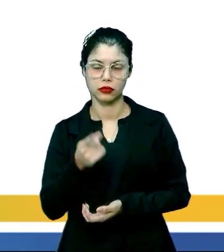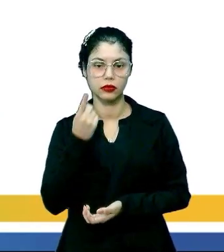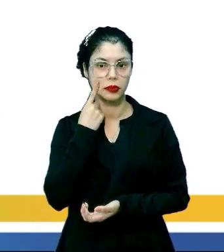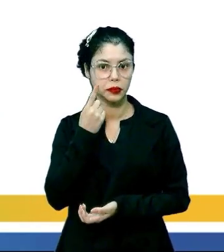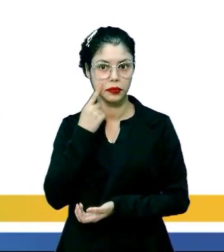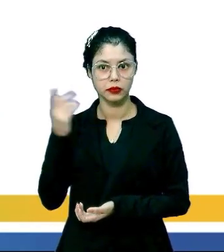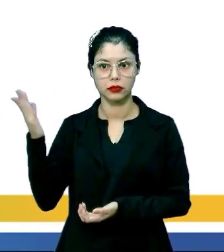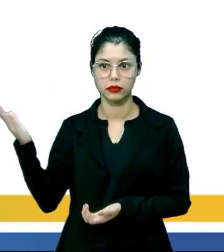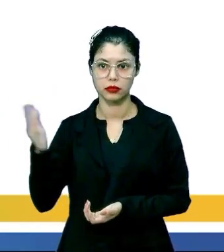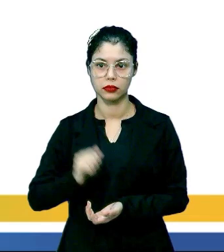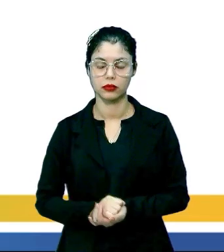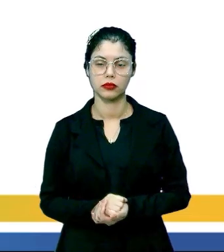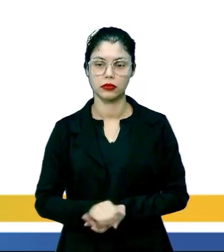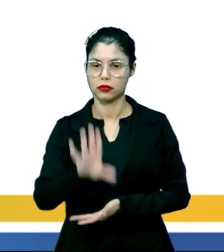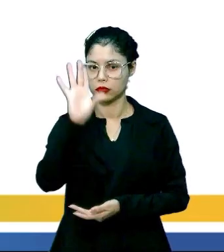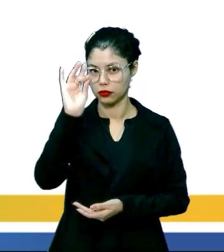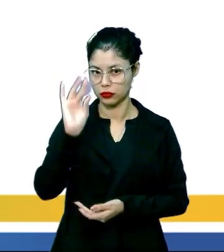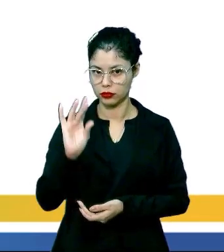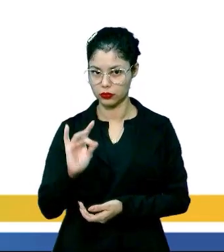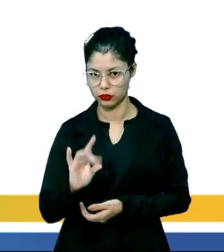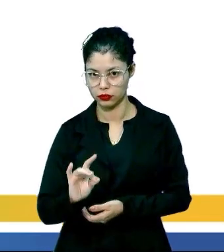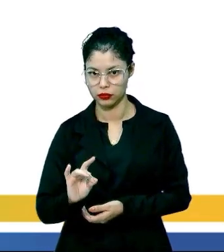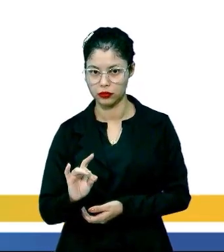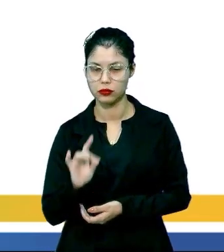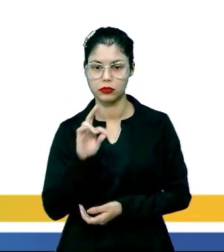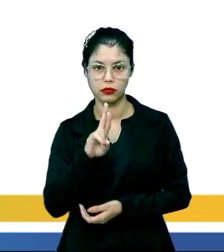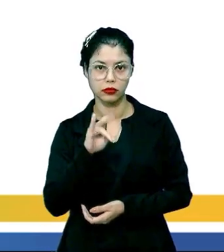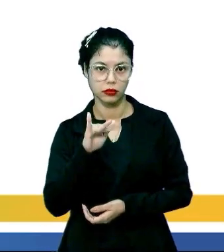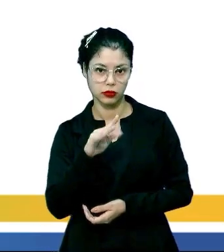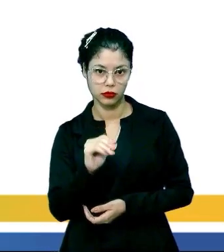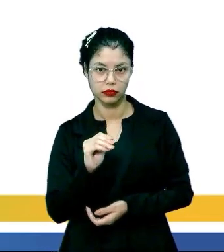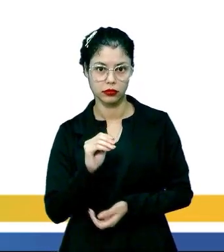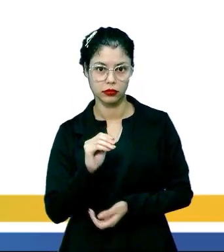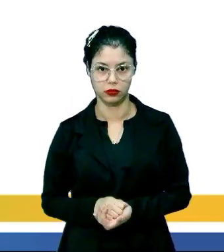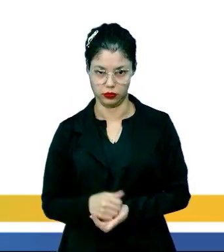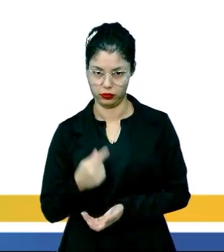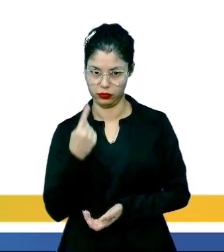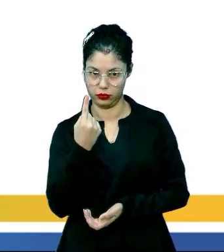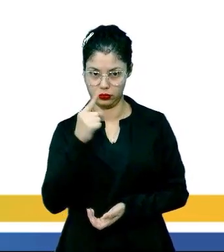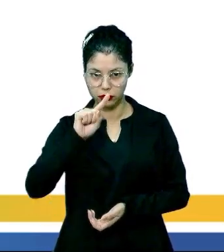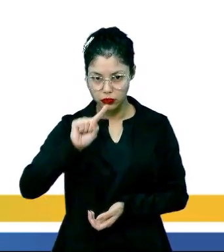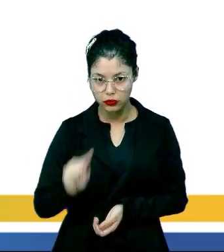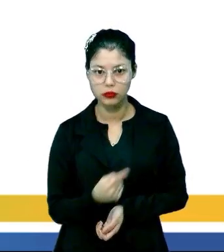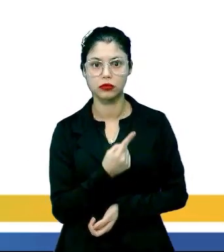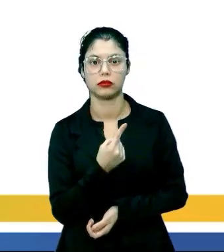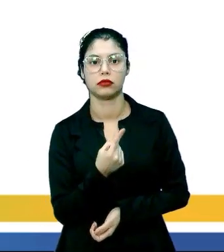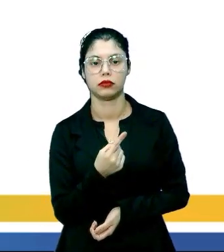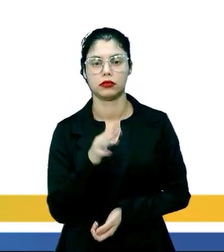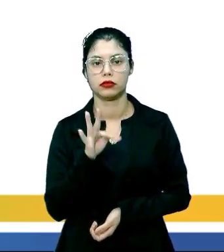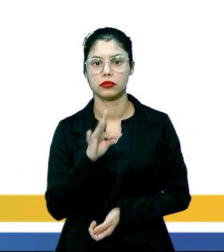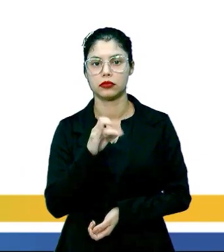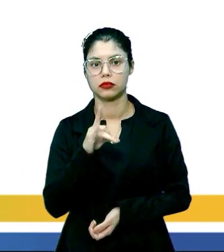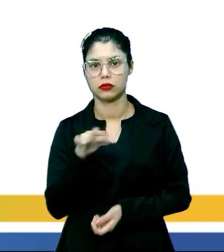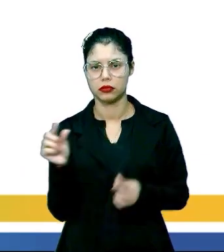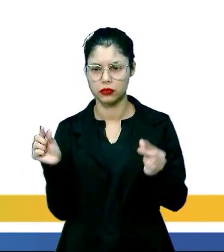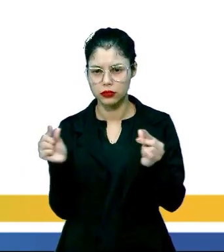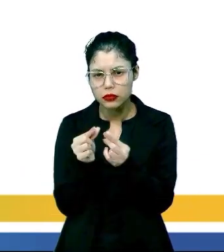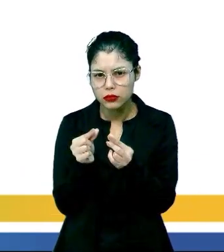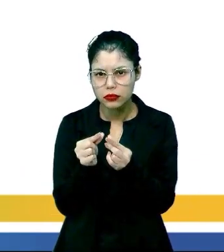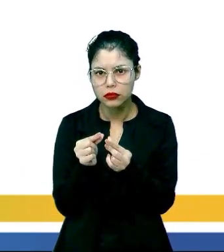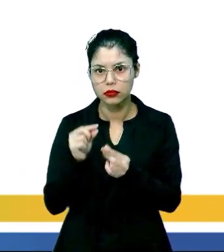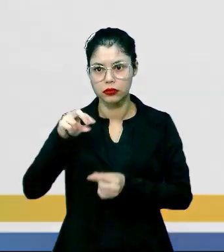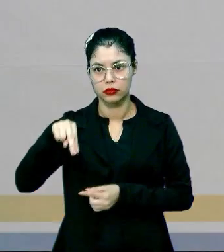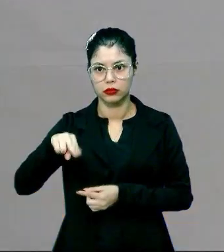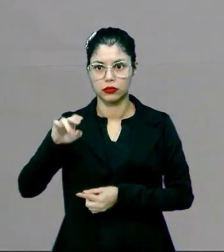só que interessante. Cada um de seus rins tem cerca de 1 milhão de filtros minúsculos, conhecido como